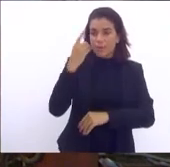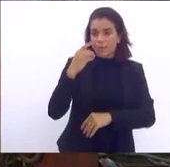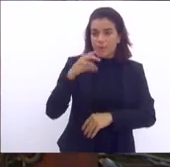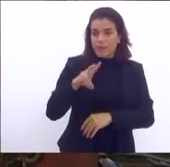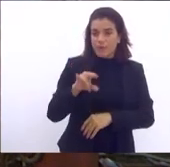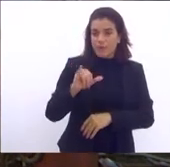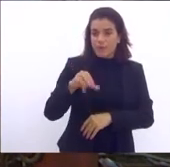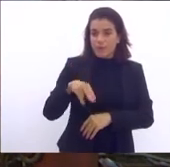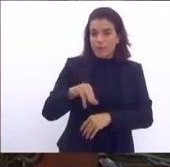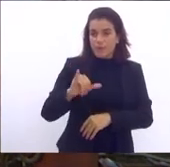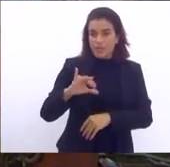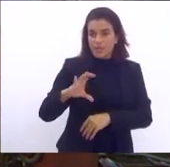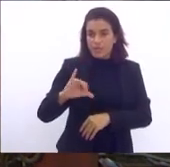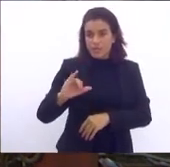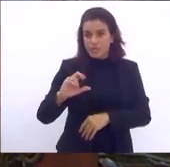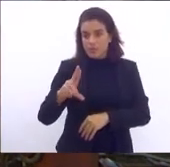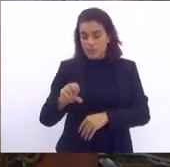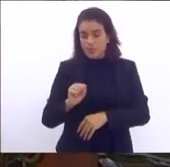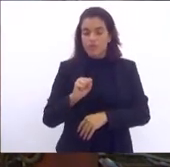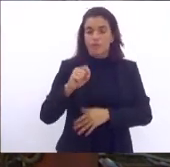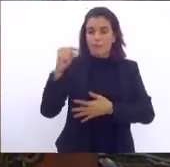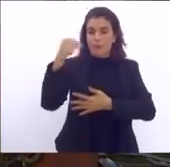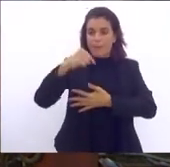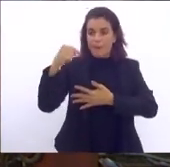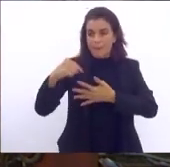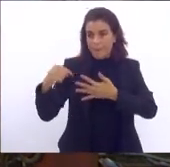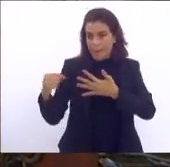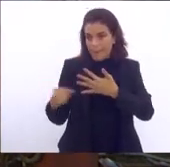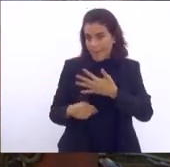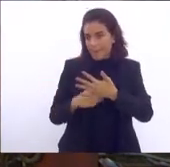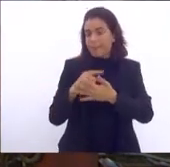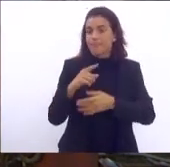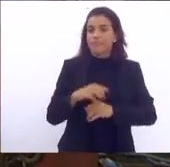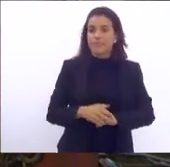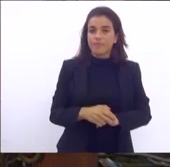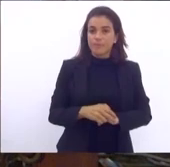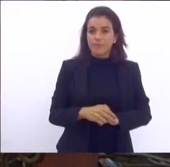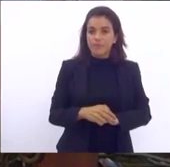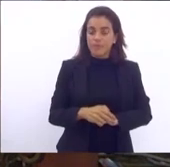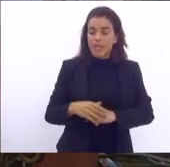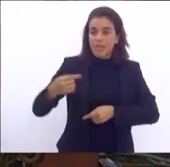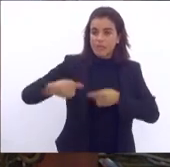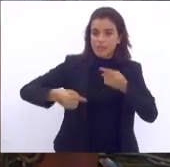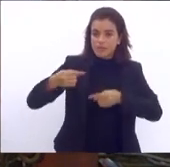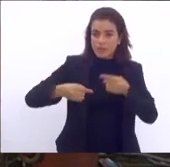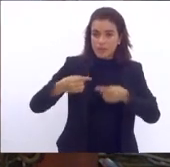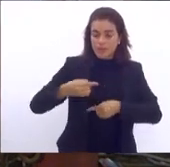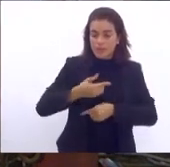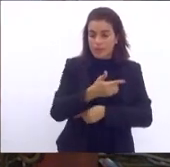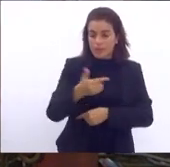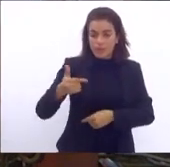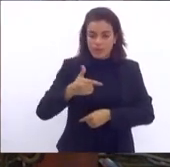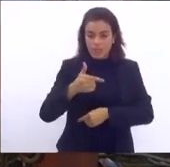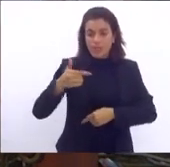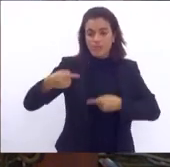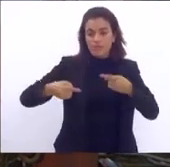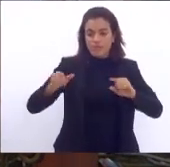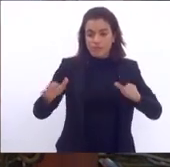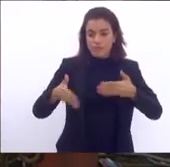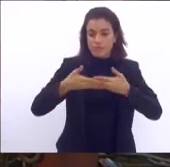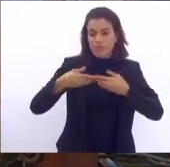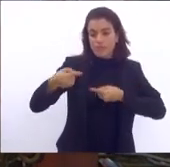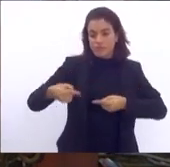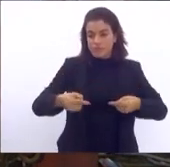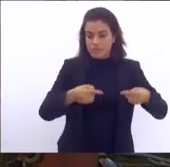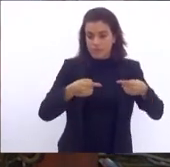Júlio Rocha, Márcio Galberto e Renato Machado. Em discussão, não havendo quem queira discutir, encerrada a discussão. Em